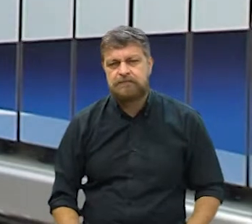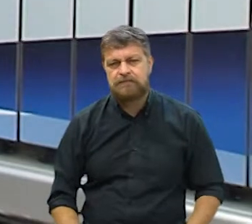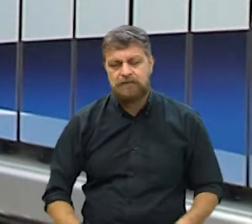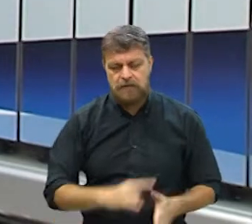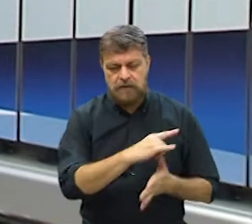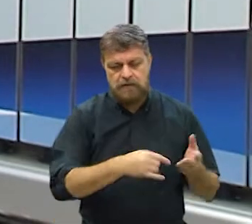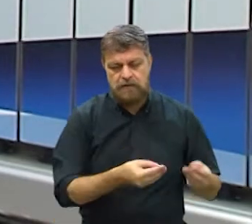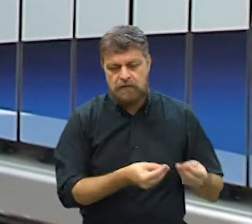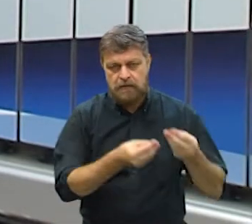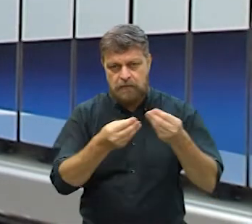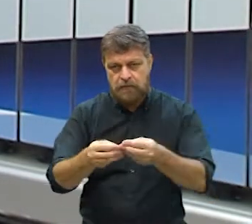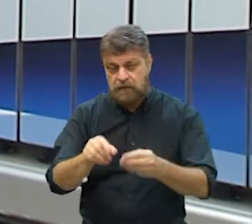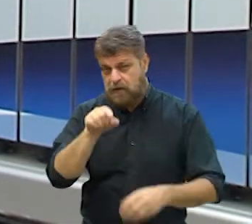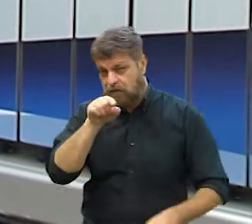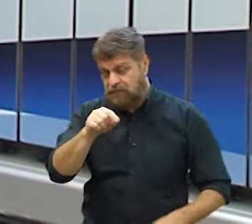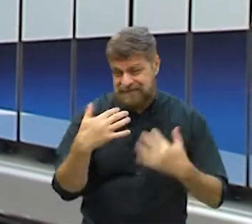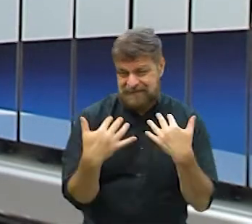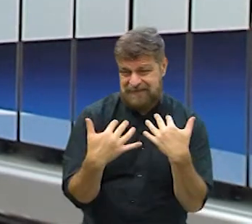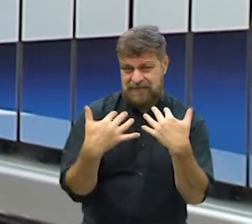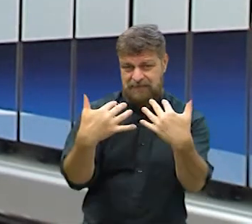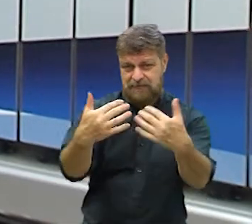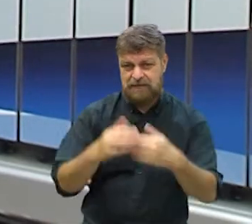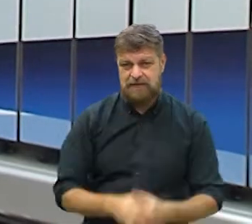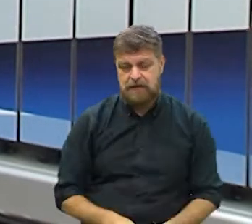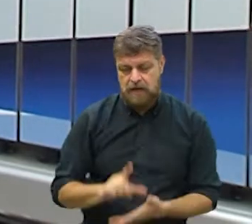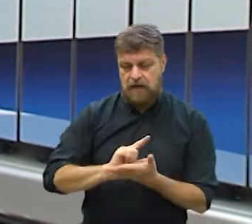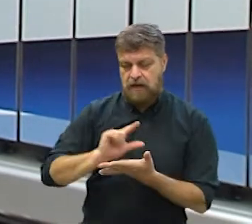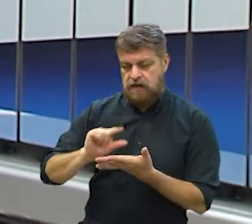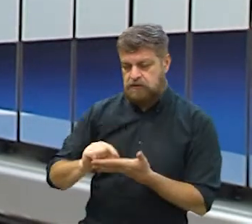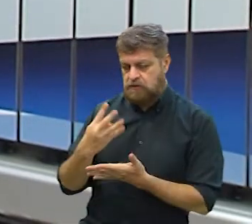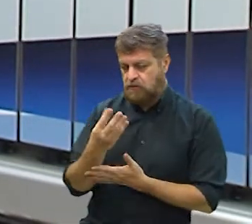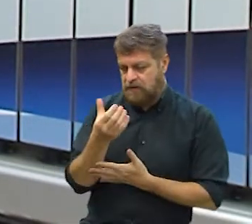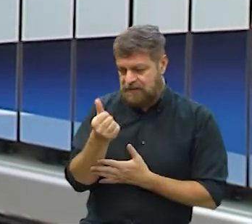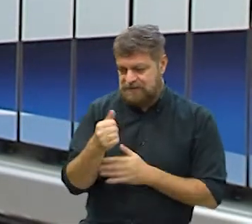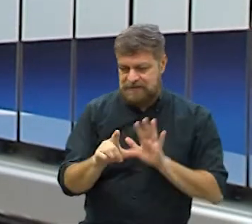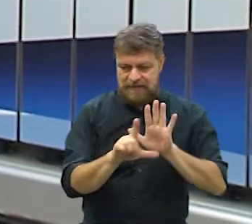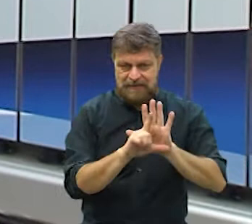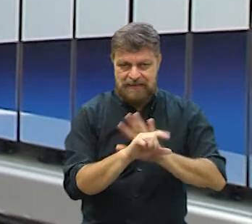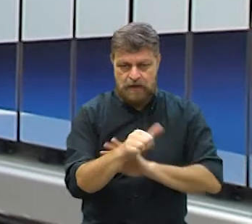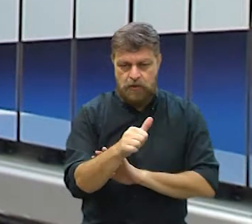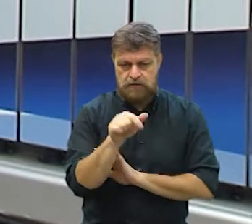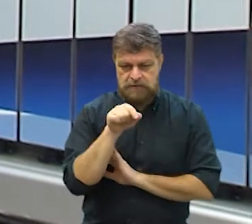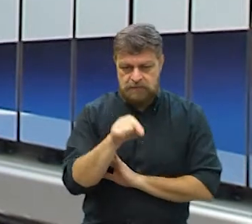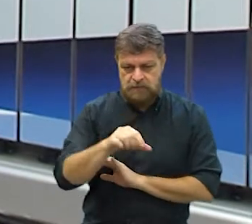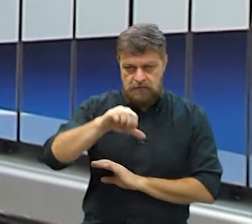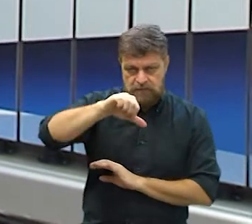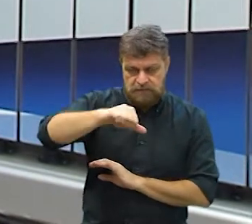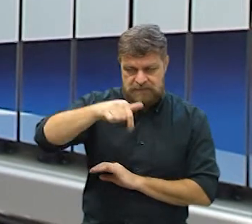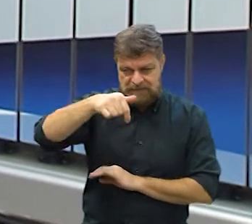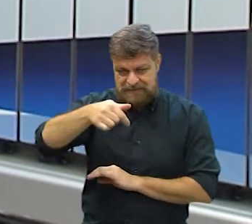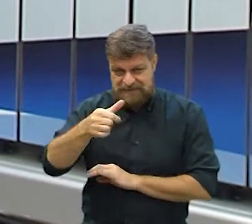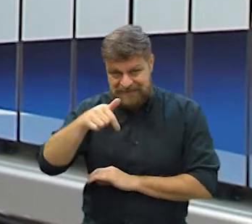Definição de regularização fundiária para você que está nos acompanhando. É o artigo 46 da Lei